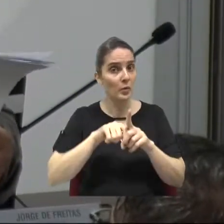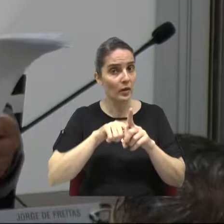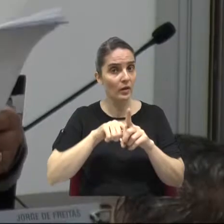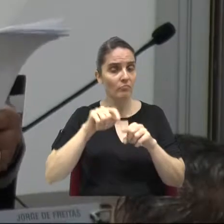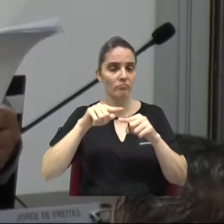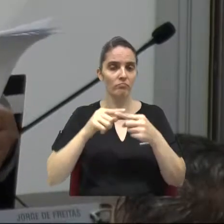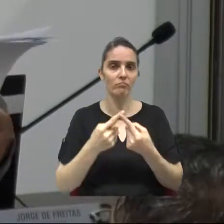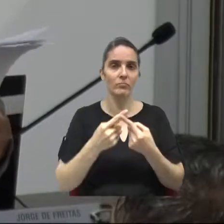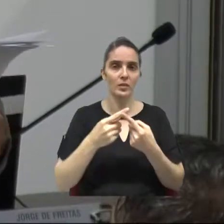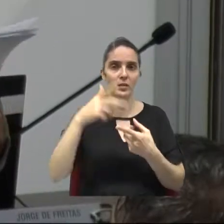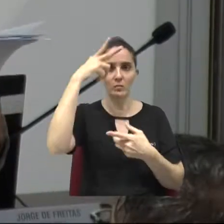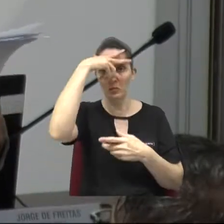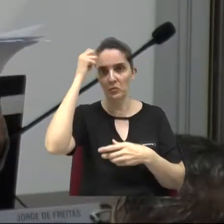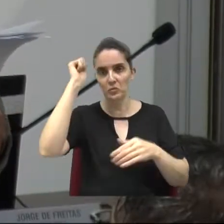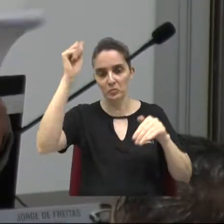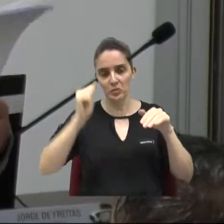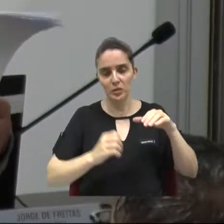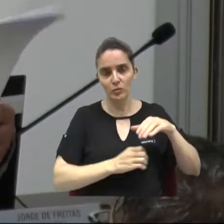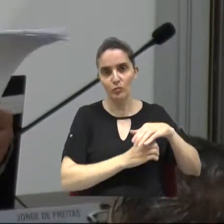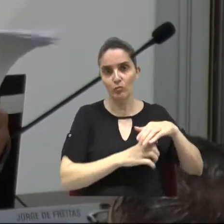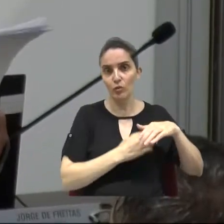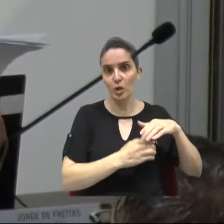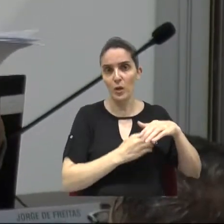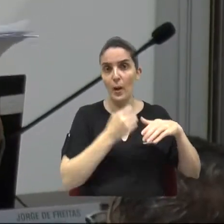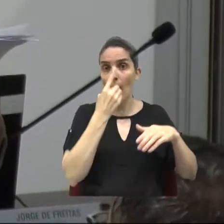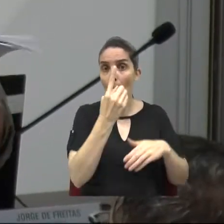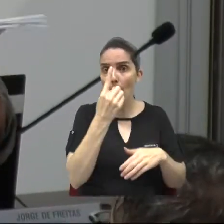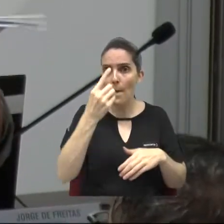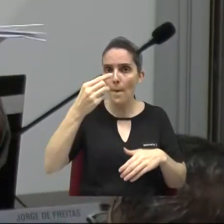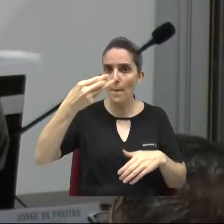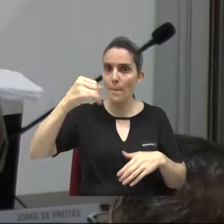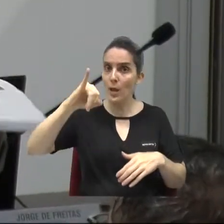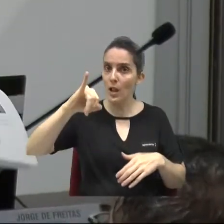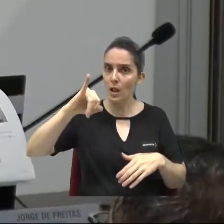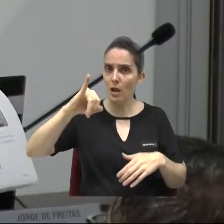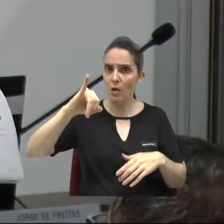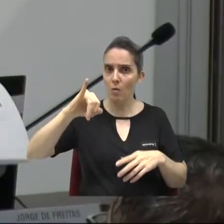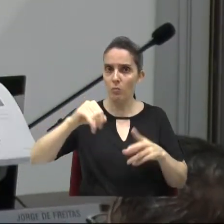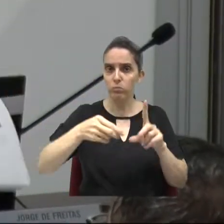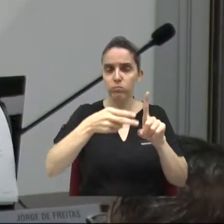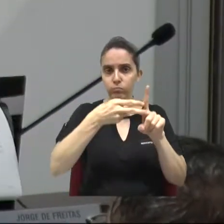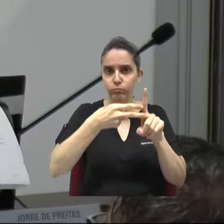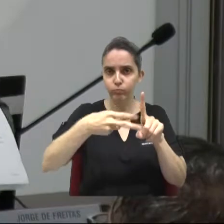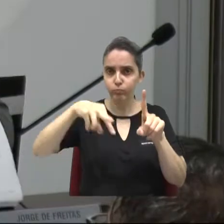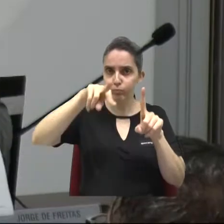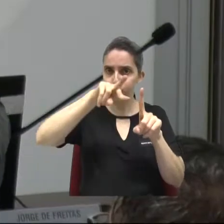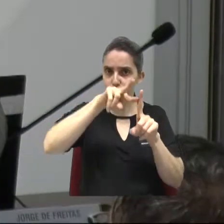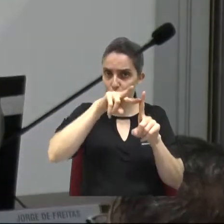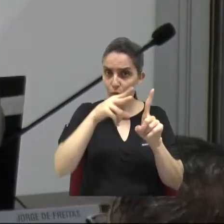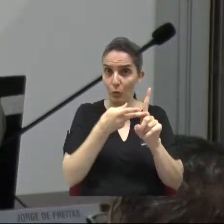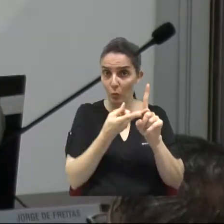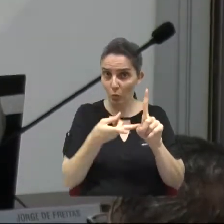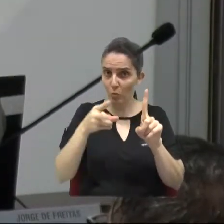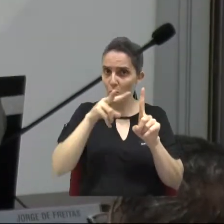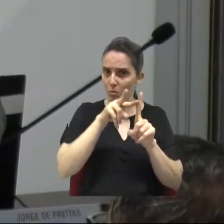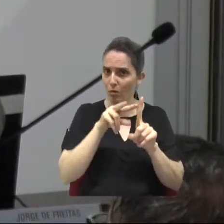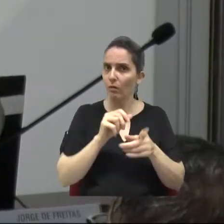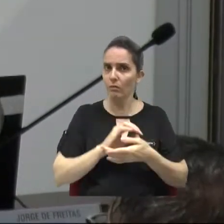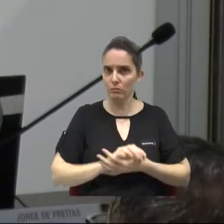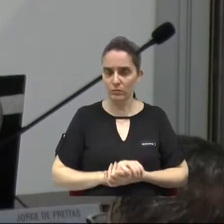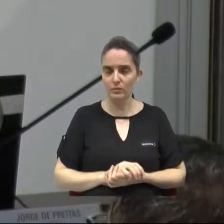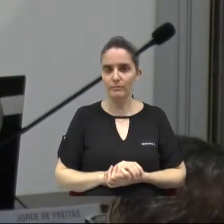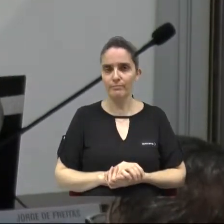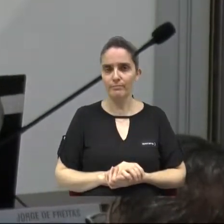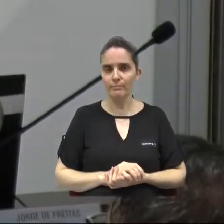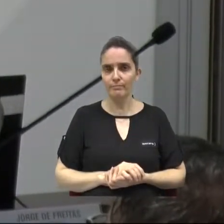intervenção e ele não está fazendo isso, está usando 1 milhão por mês, o dobro do que ele falou que iria fazer. E na matéria